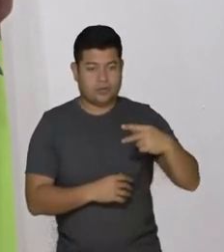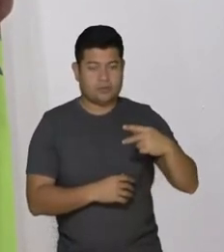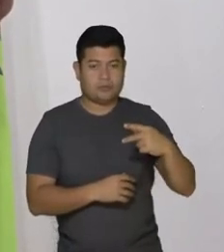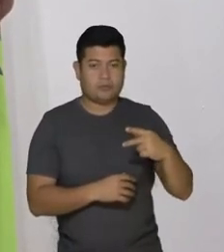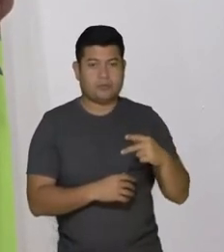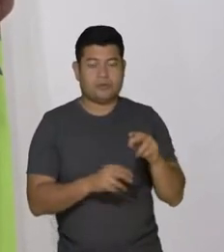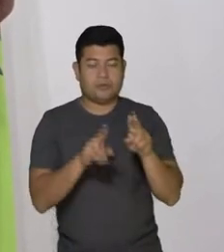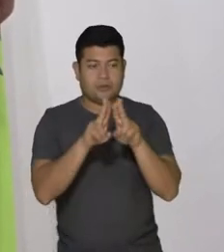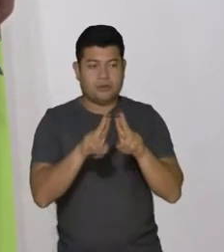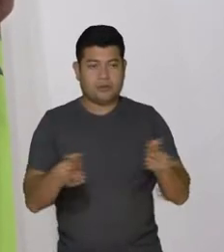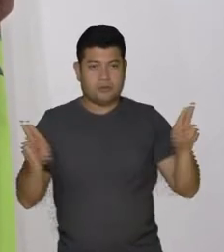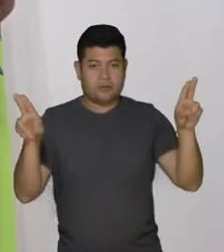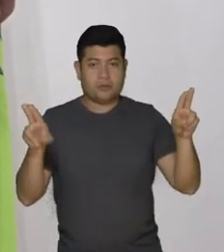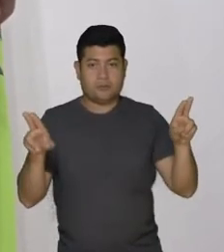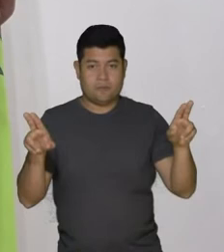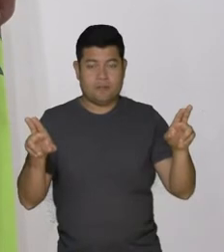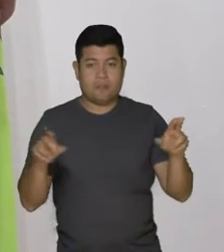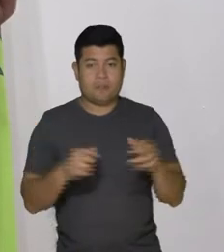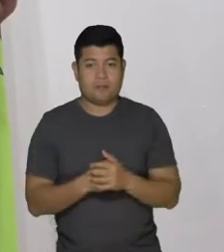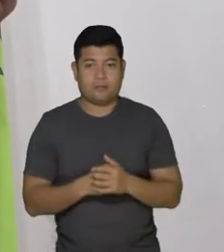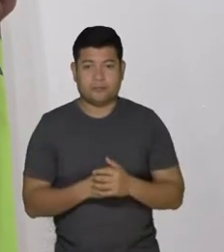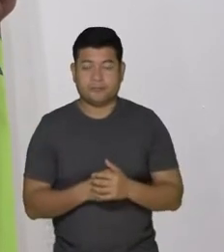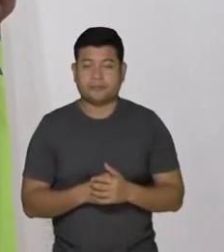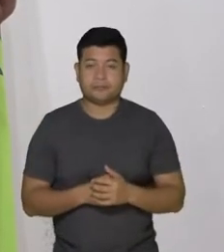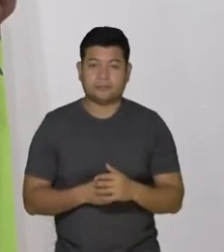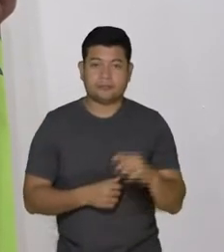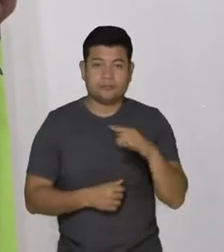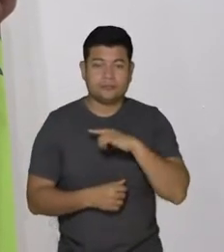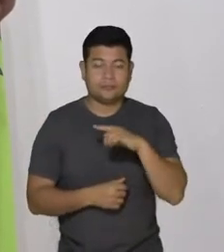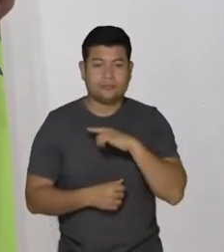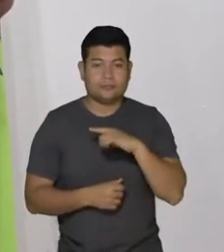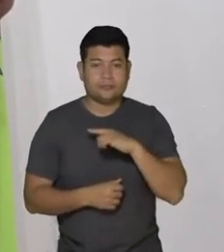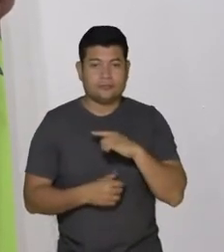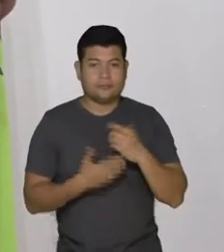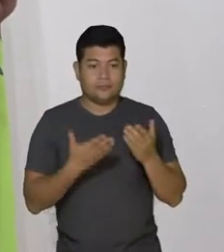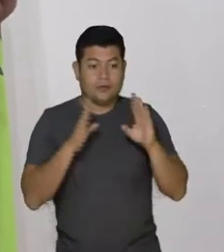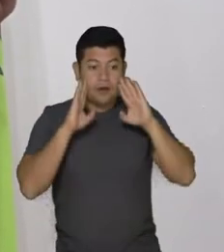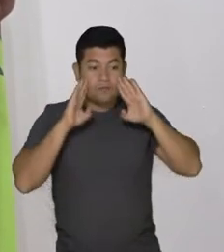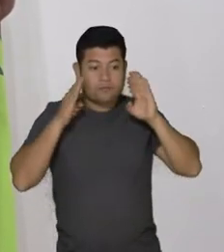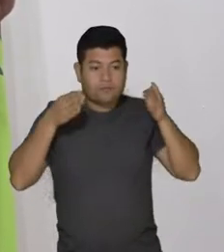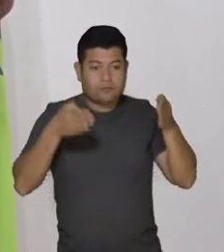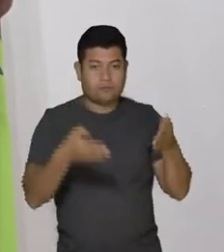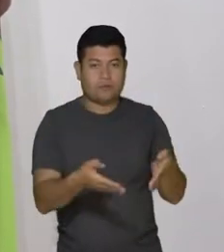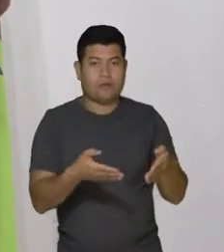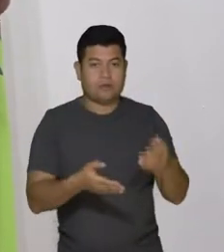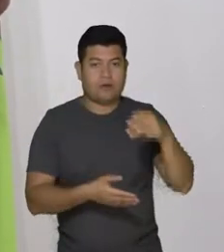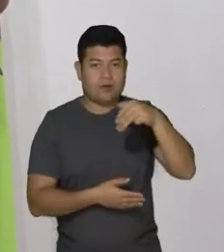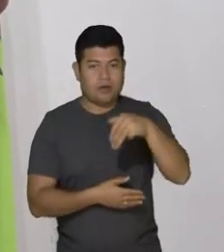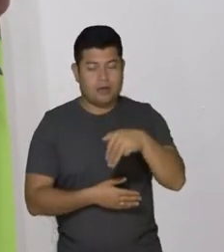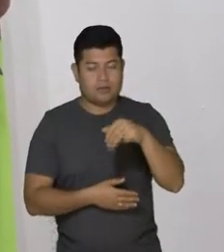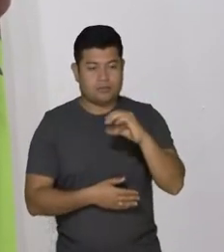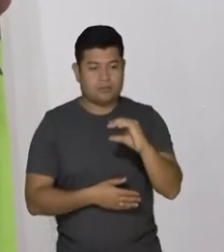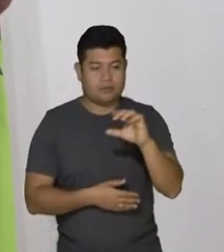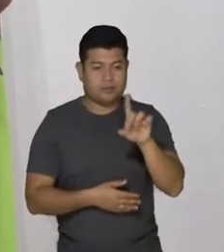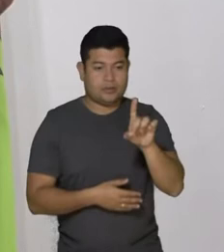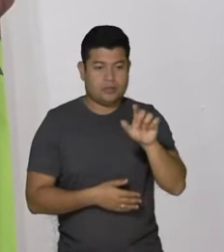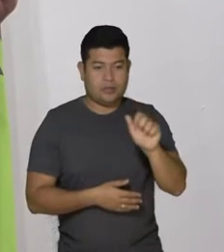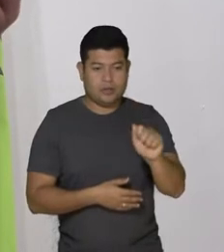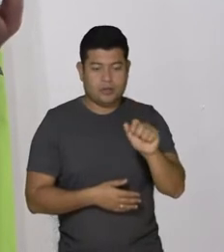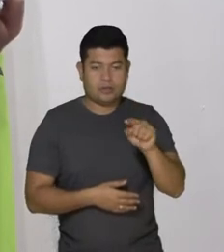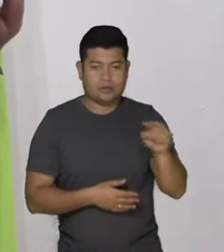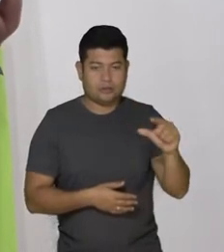Federal no qual se debruçam a dedicarem a mcda dígito c